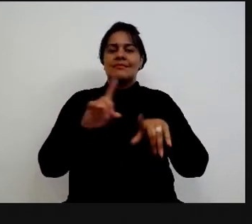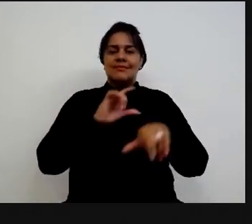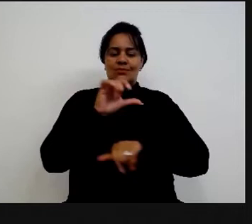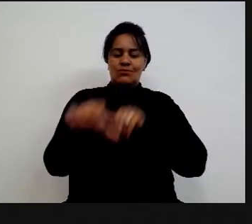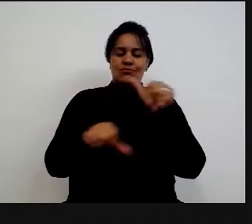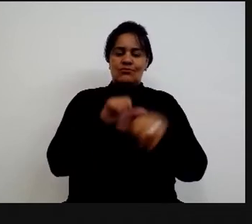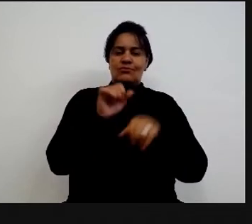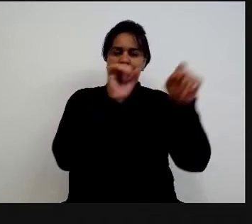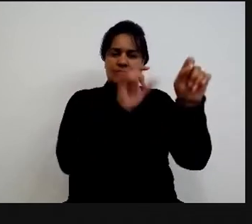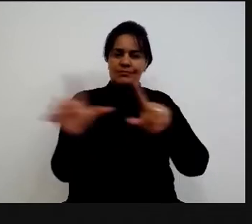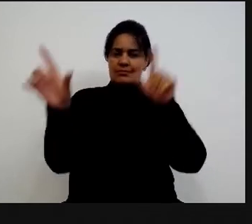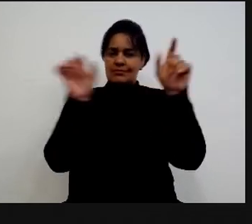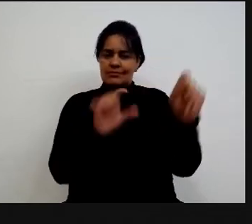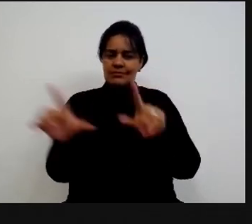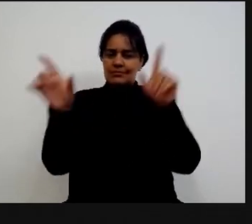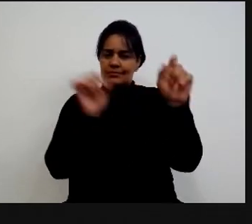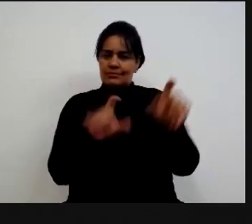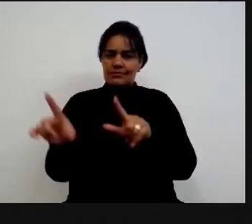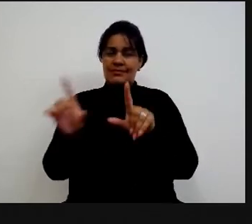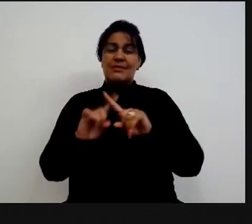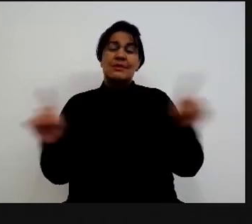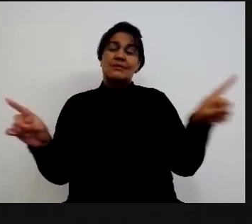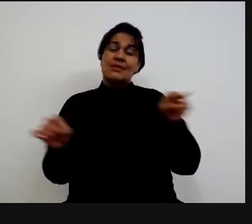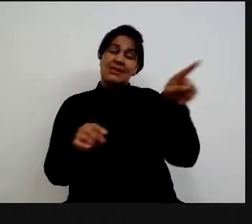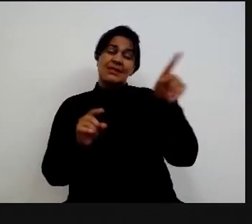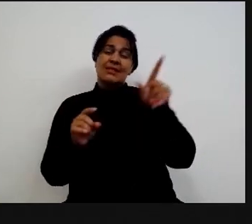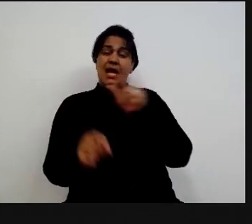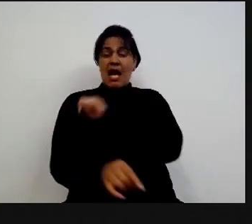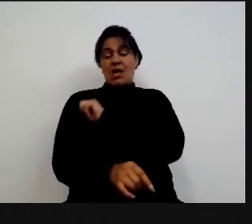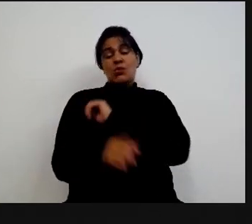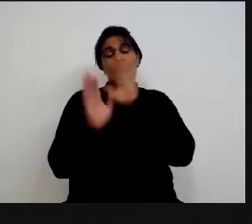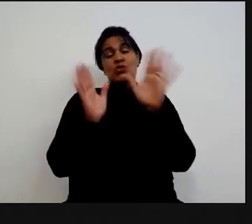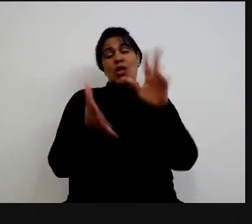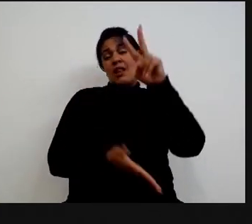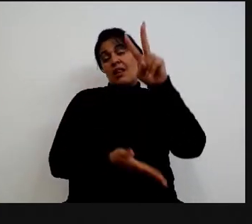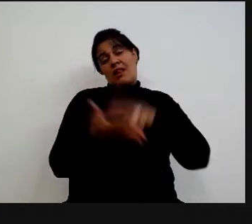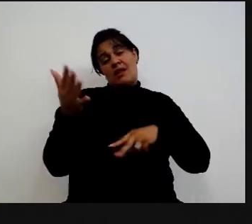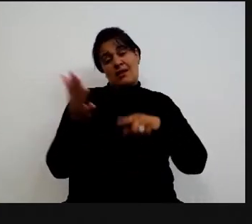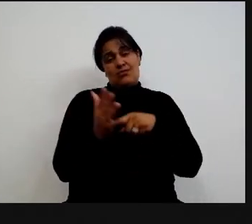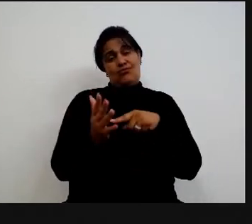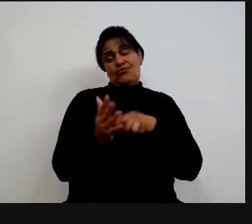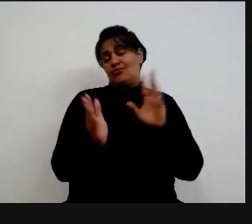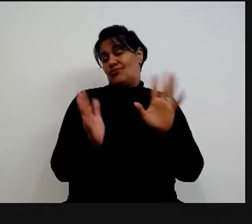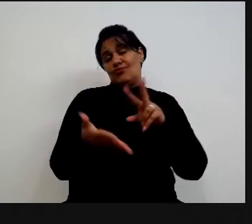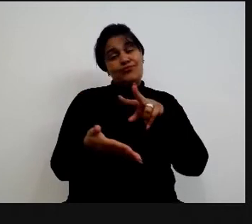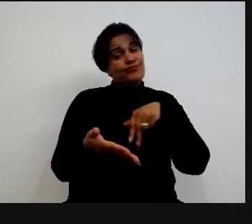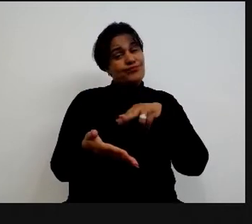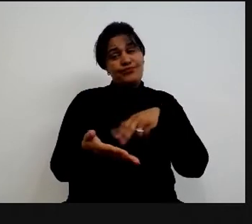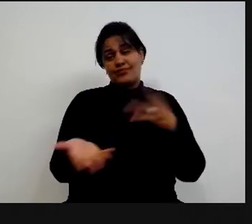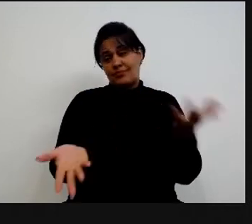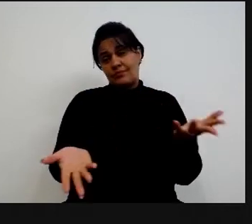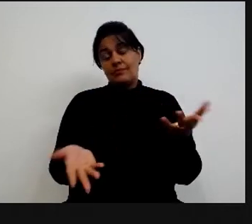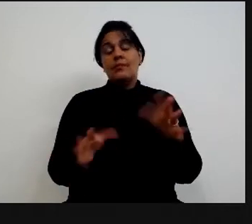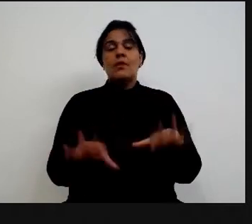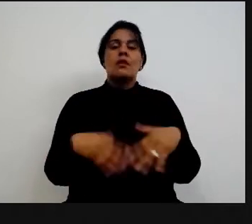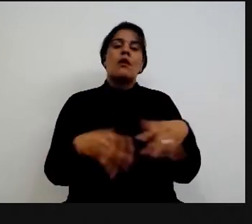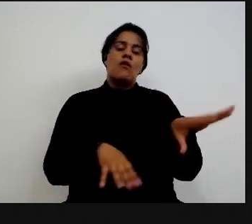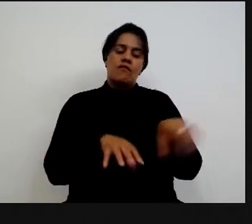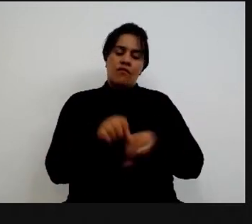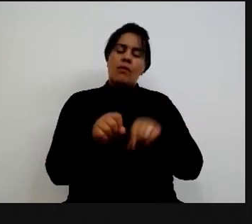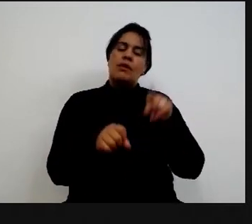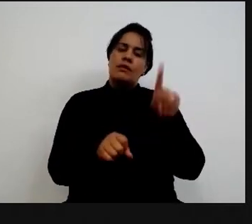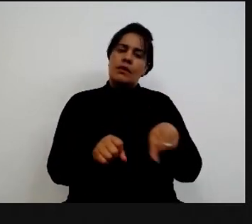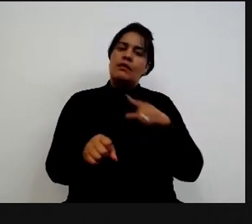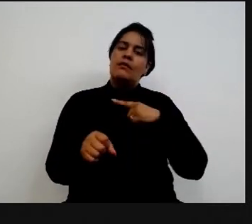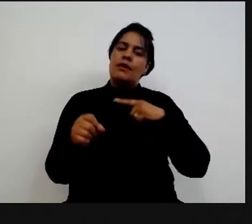texto, né? E o aluno hoje já leu aquilo antes, né? Tudo isso. Então, a formação é isso, né? E aí